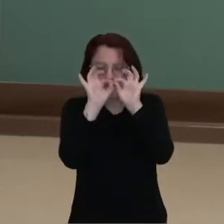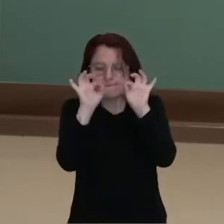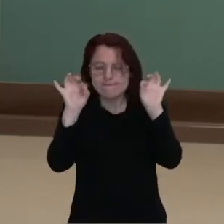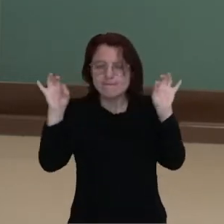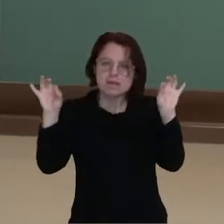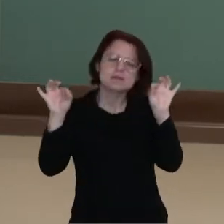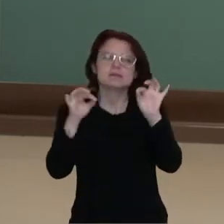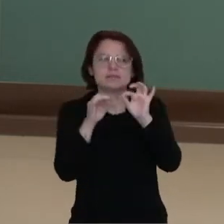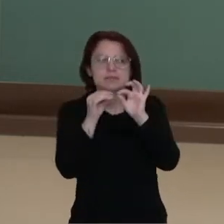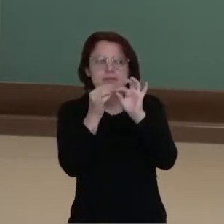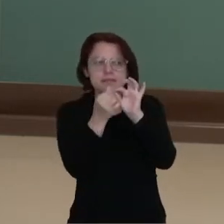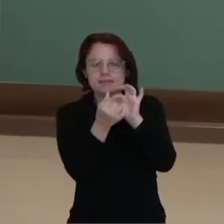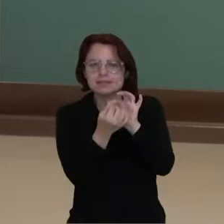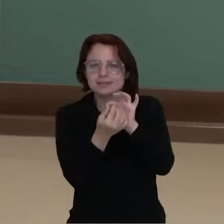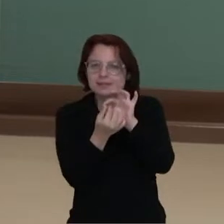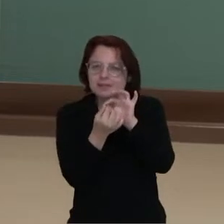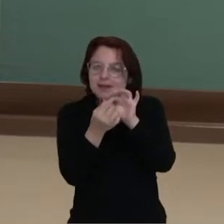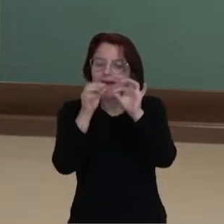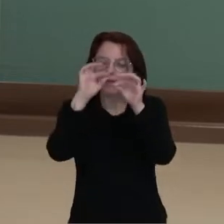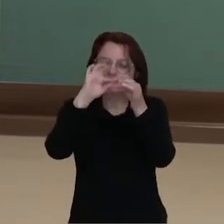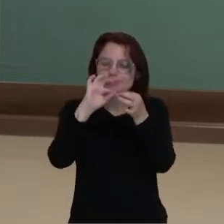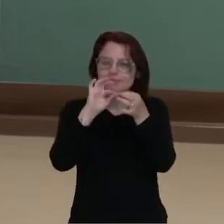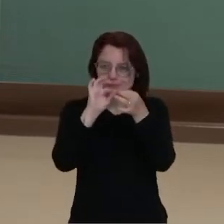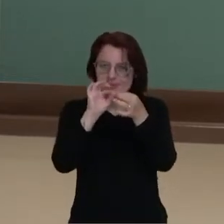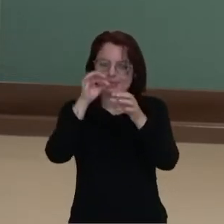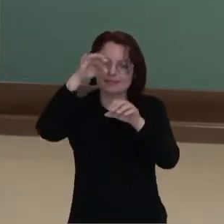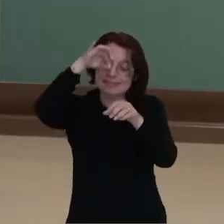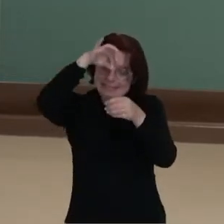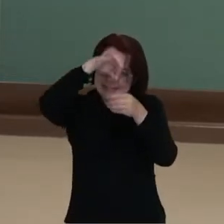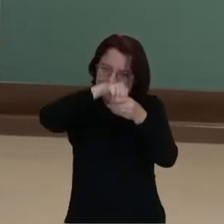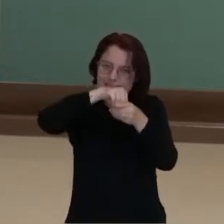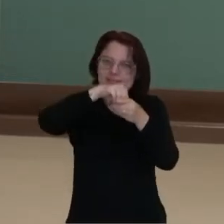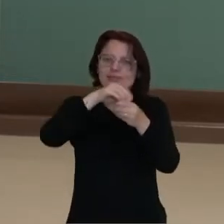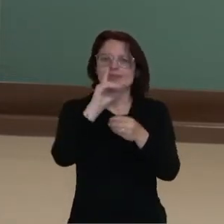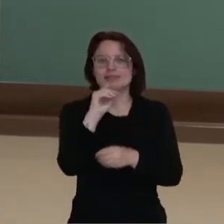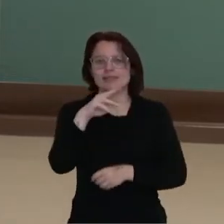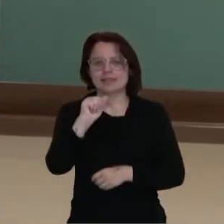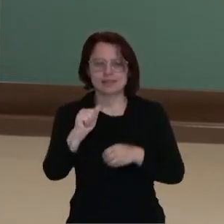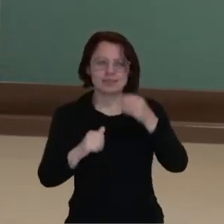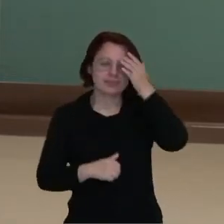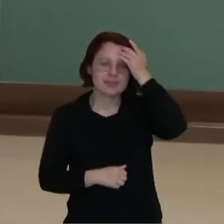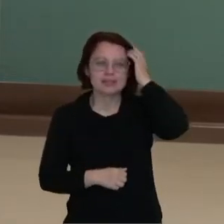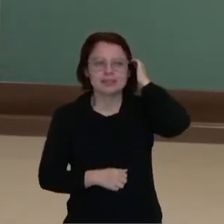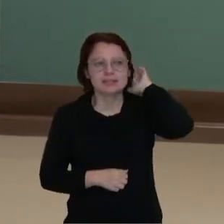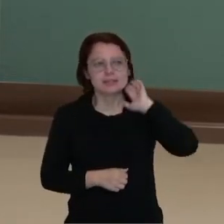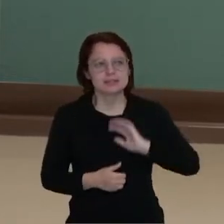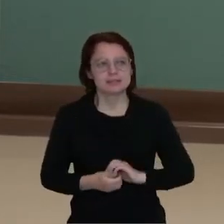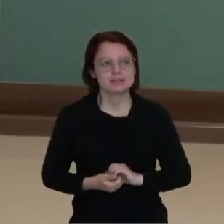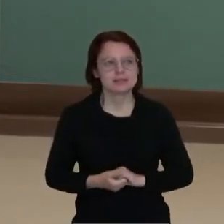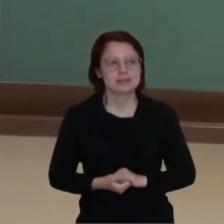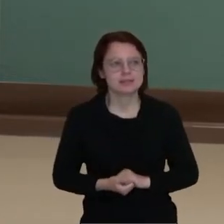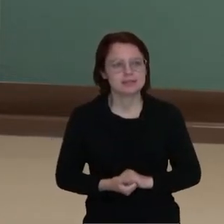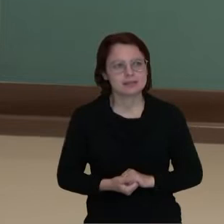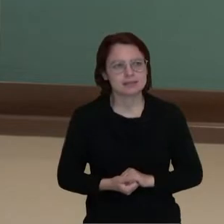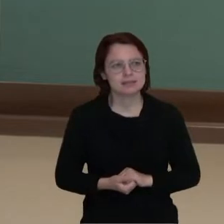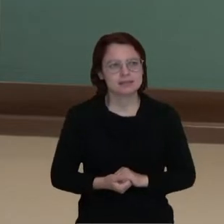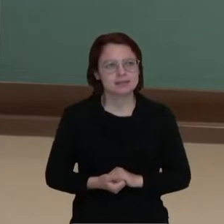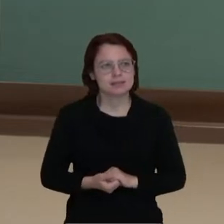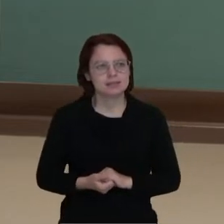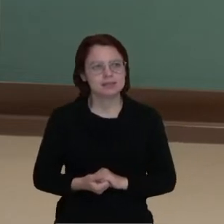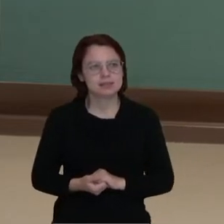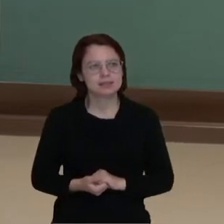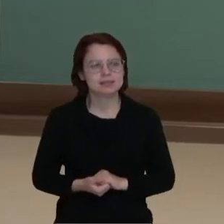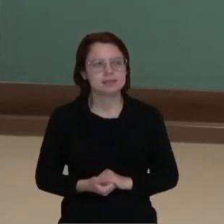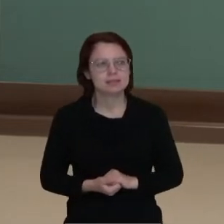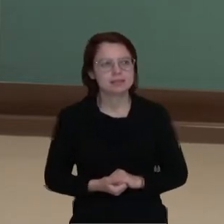fininho, ele vai se enrolando, se enrolando, se enrolando e aí ele fica lá, cabe dentro do núcleo da célula, né? Se